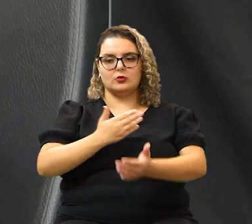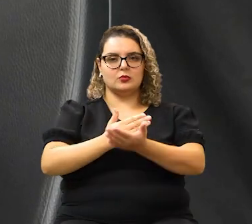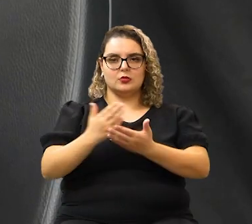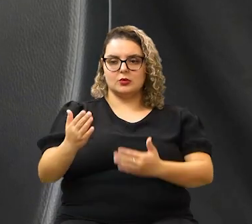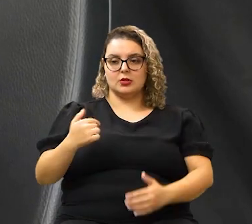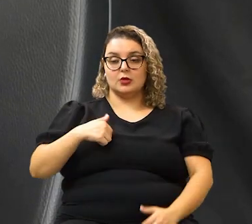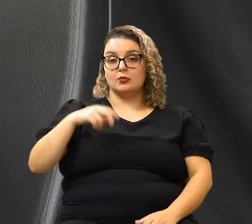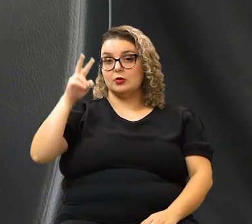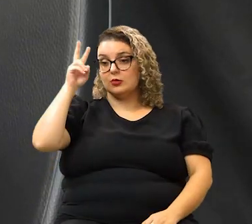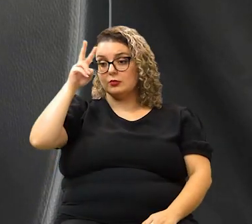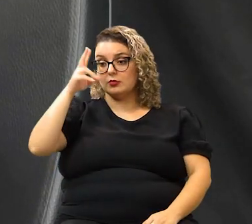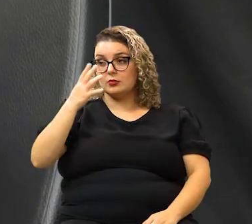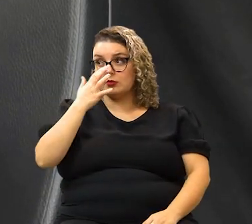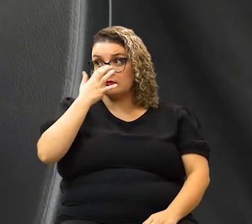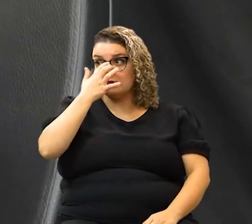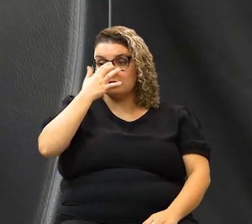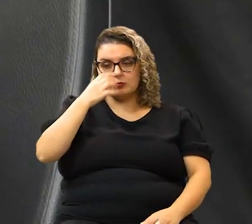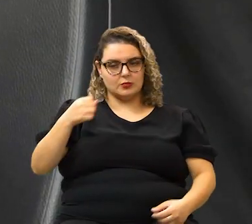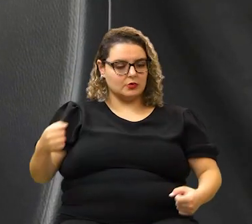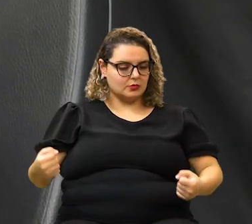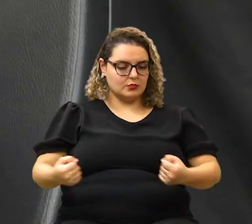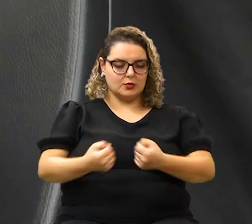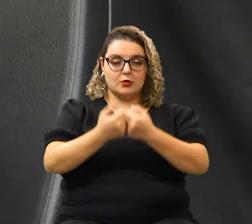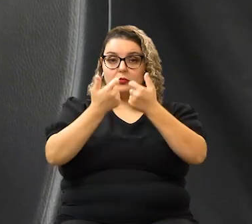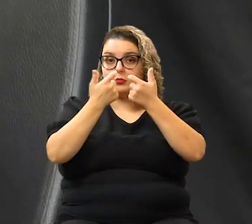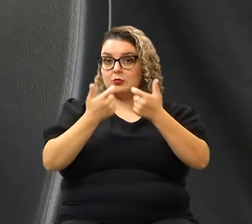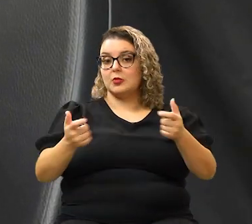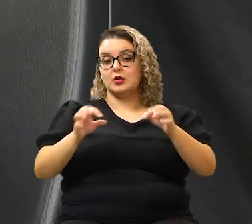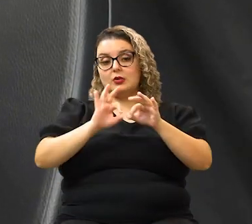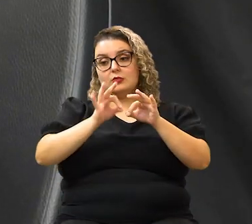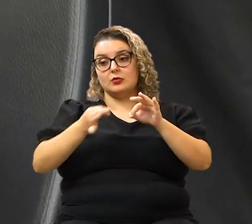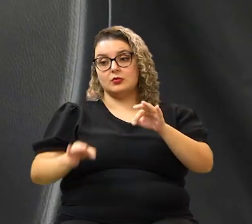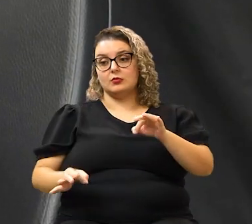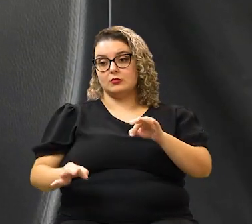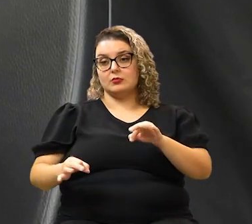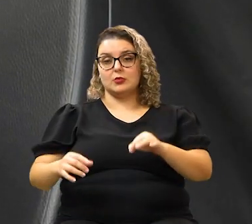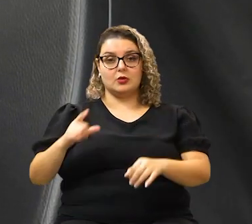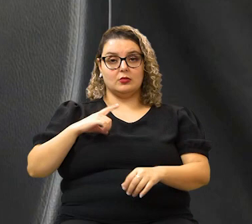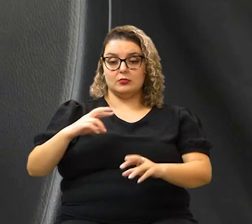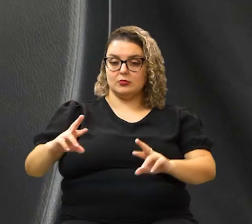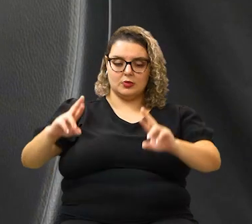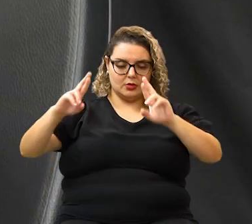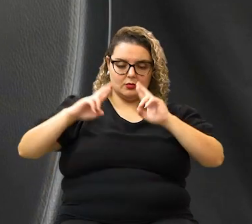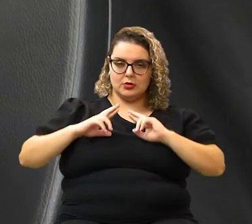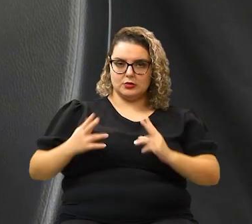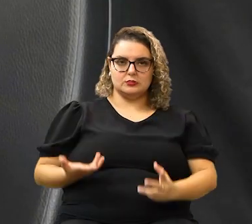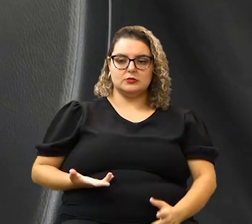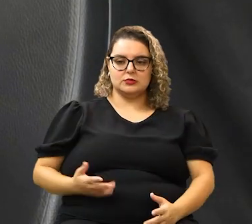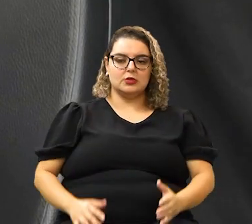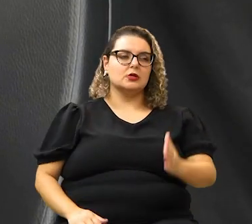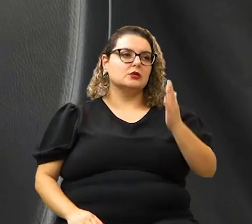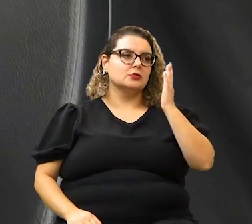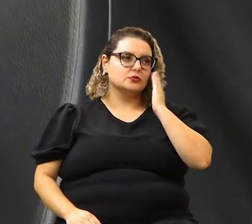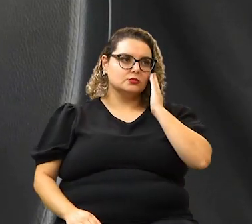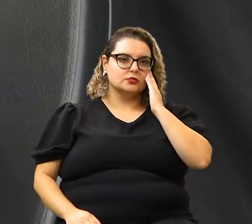embates gigantescos para eu ser respeitada. Entendo. Quando tinha diferença de posição política,